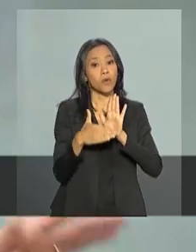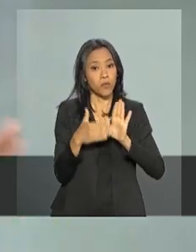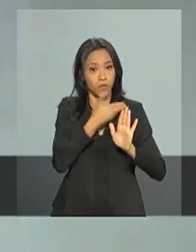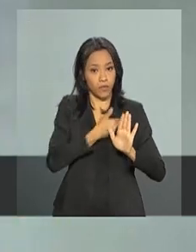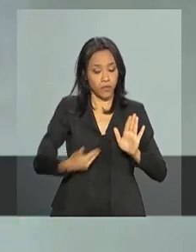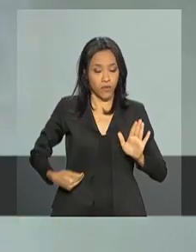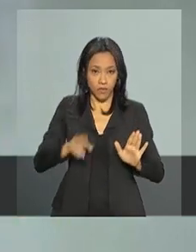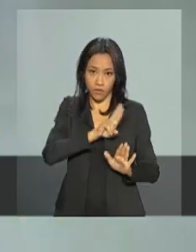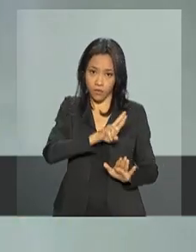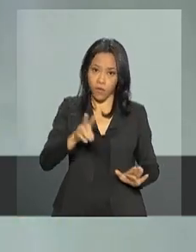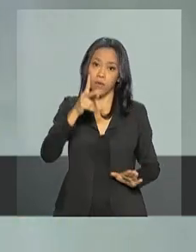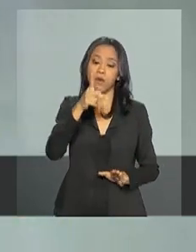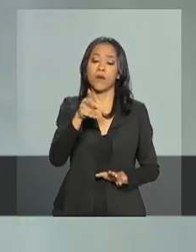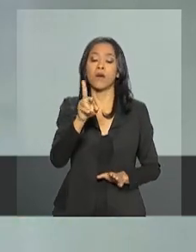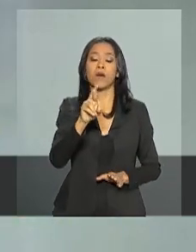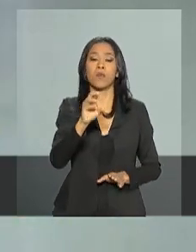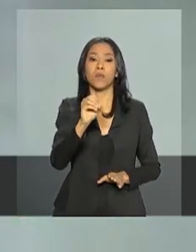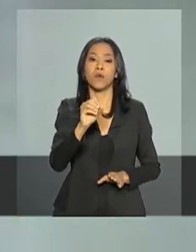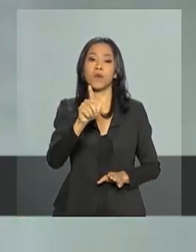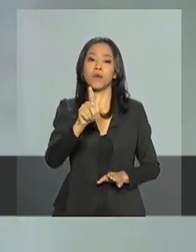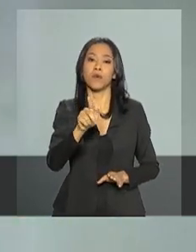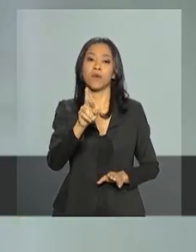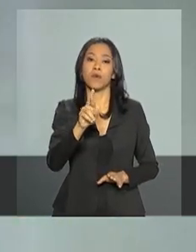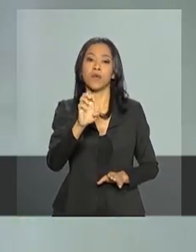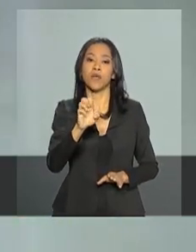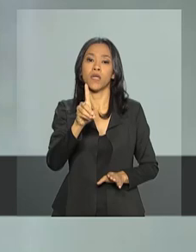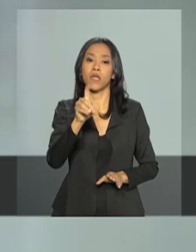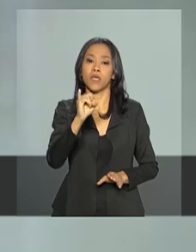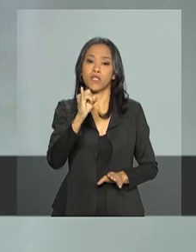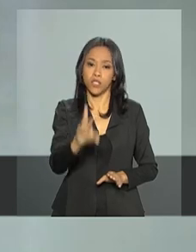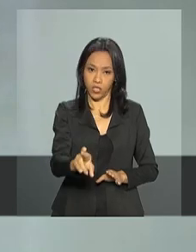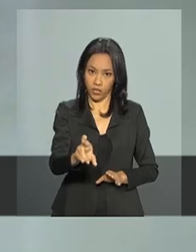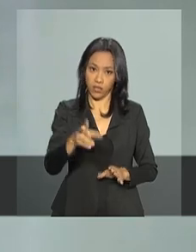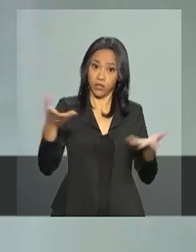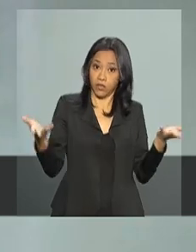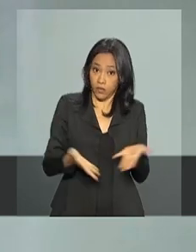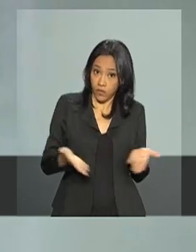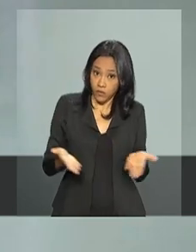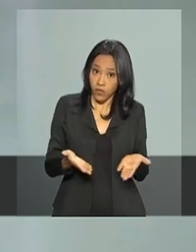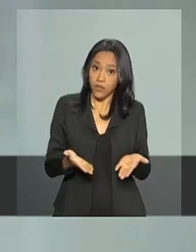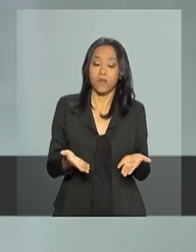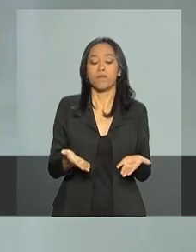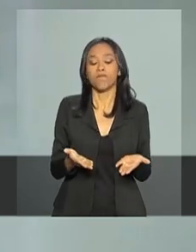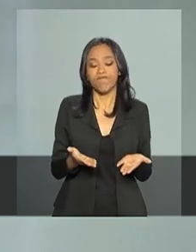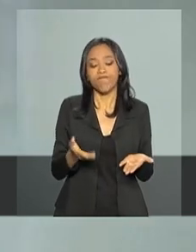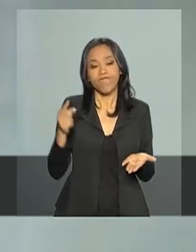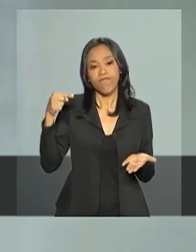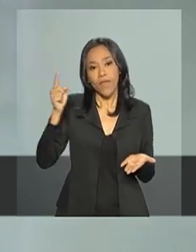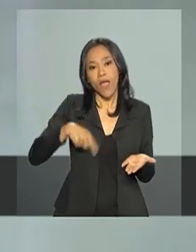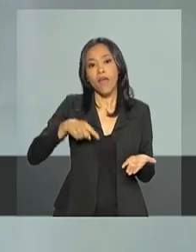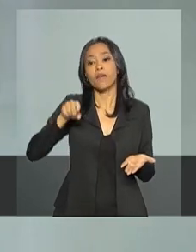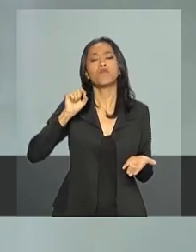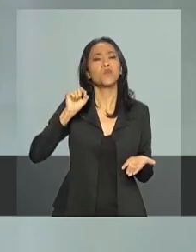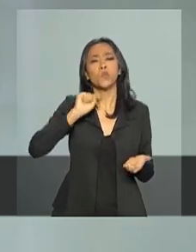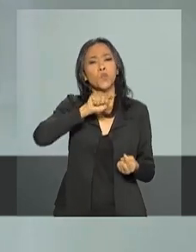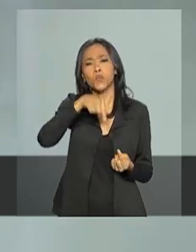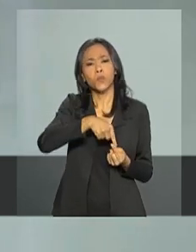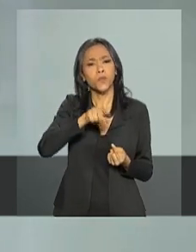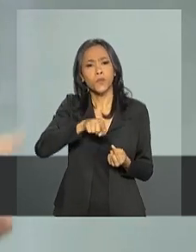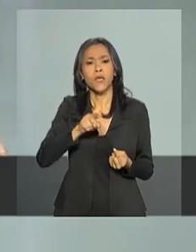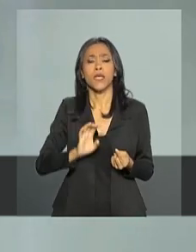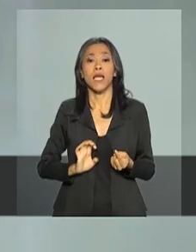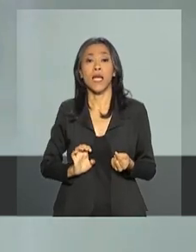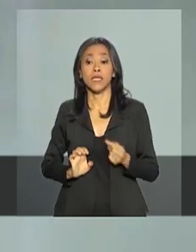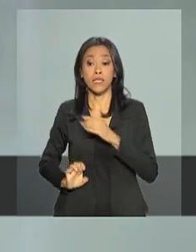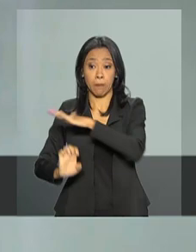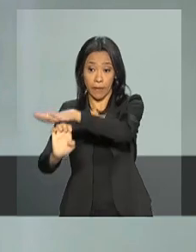hoje tem como objetivo exata e precisamente a que os empresários contratem os